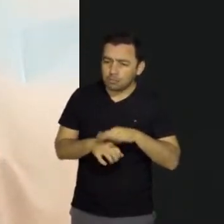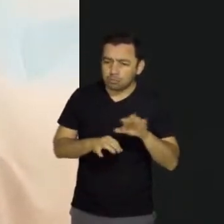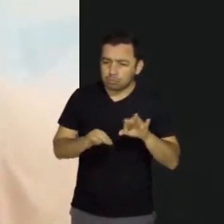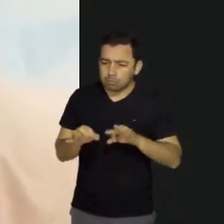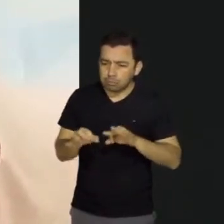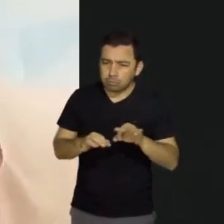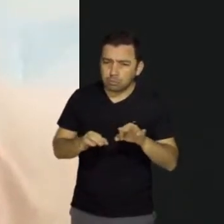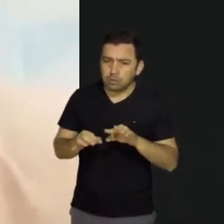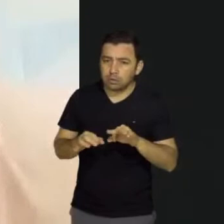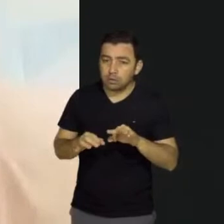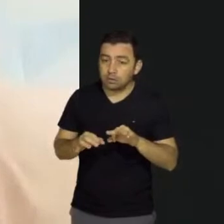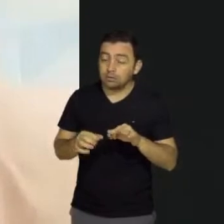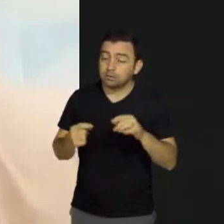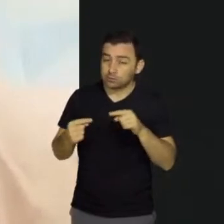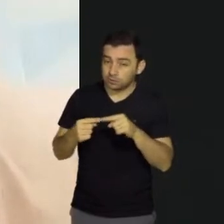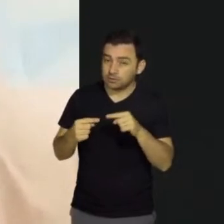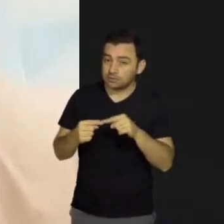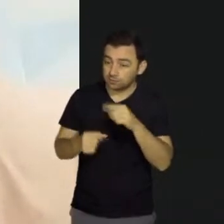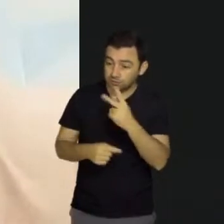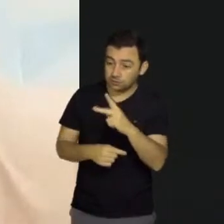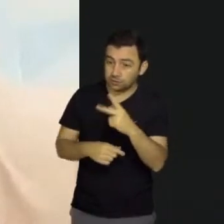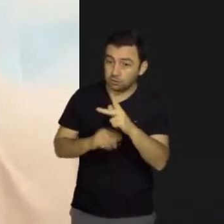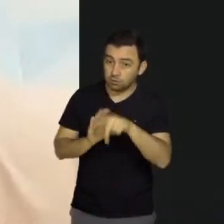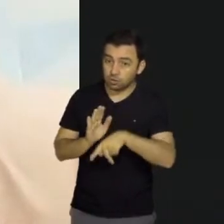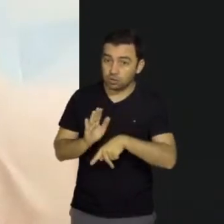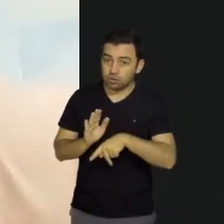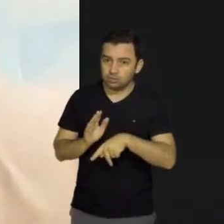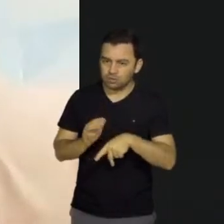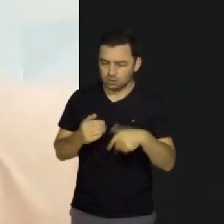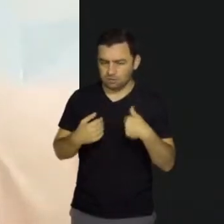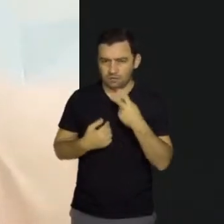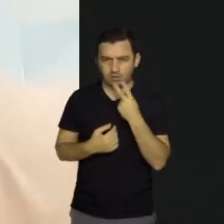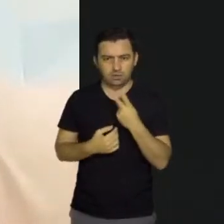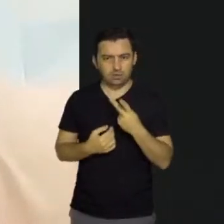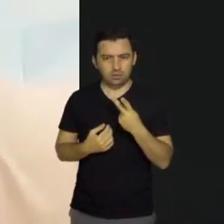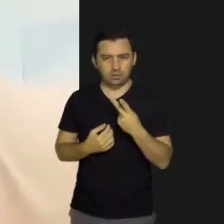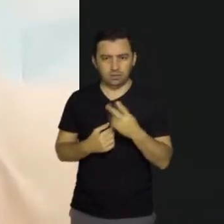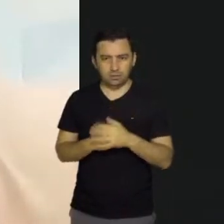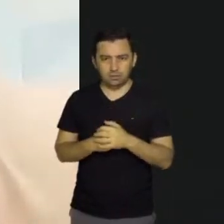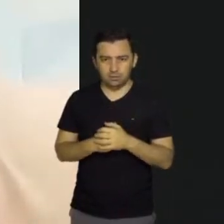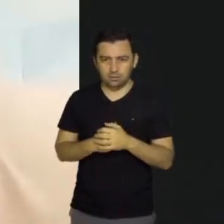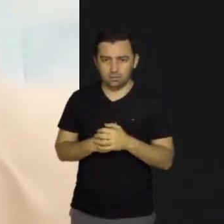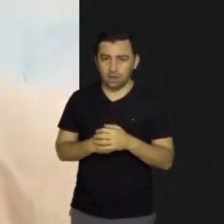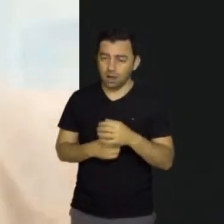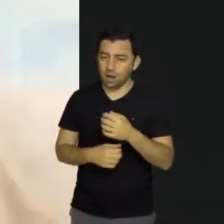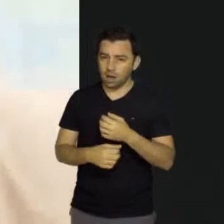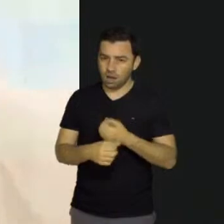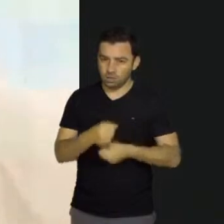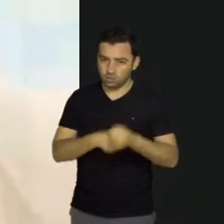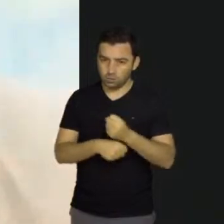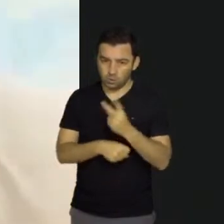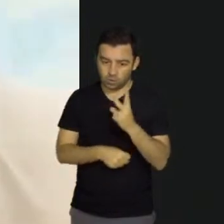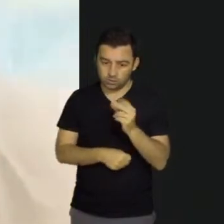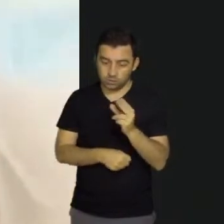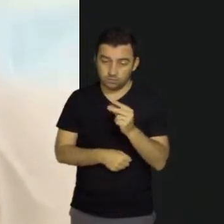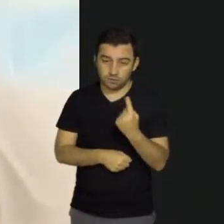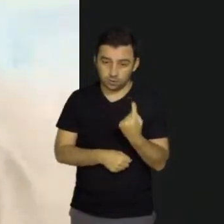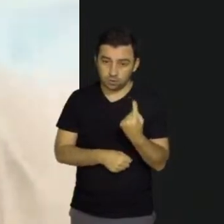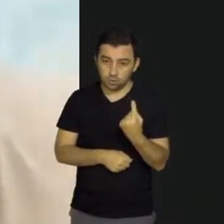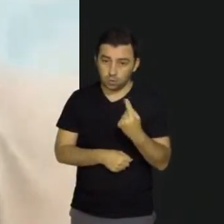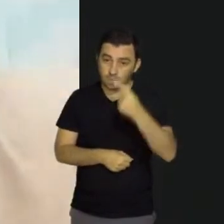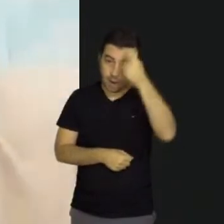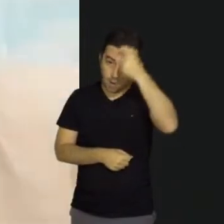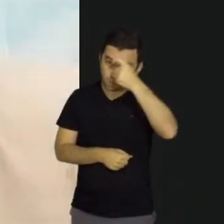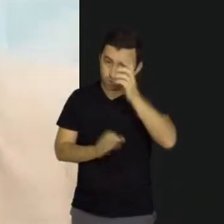de encontro ao projeto que o senhor apresentou. Eu falei, peraí, meu amigo, no ano de 2021, o deputado Maurício, ele